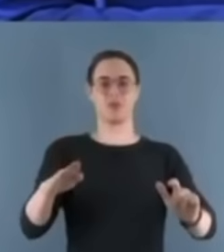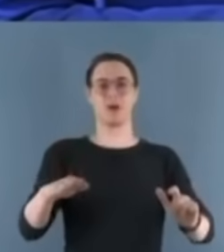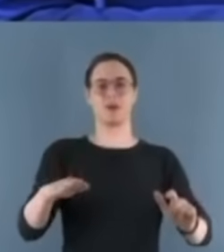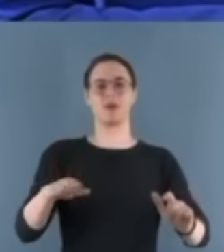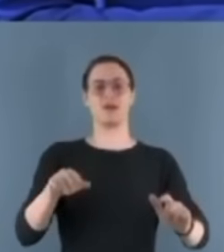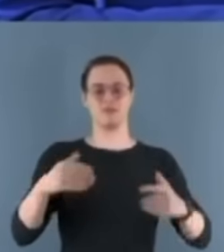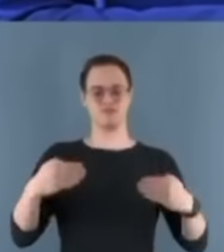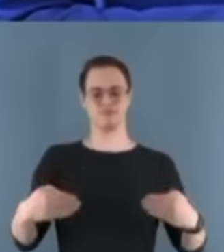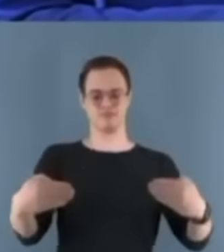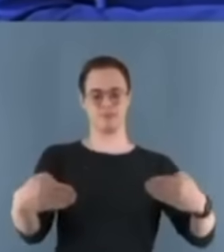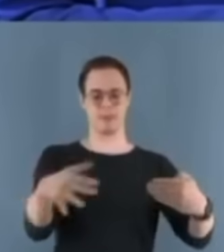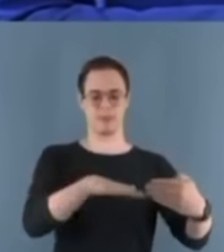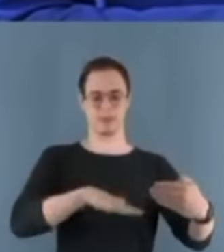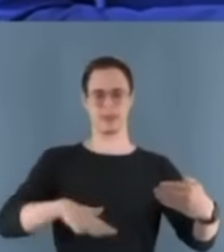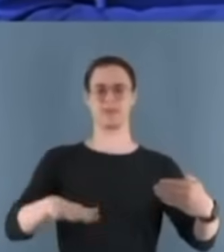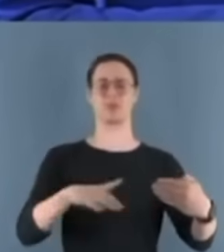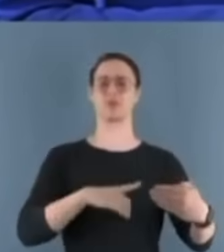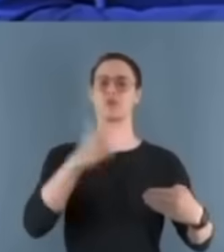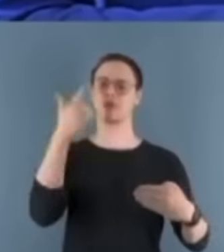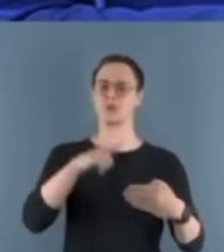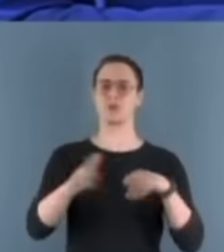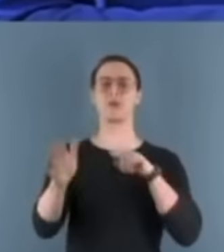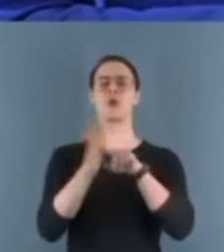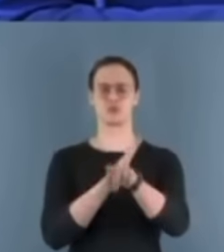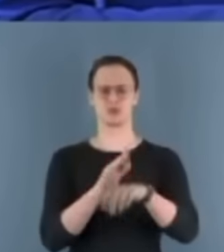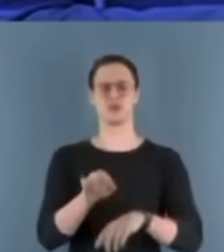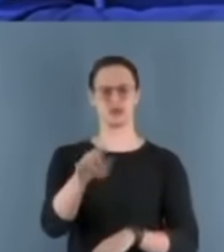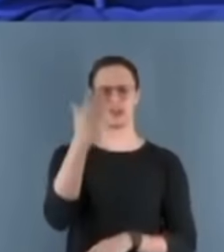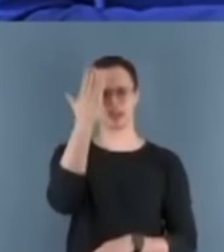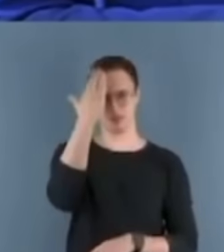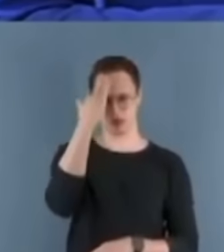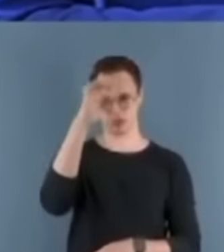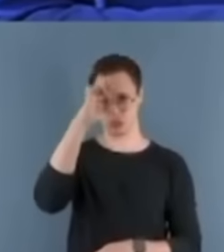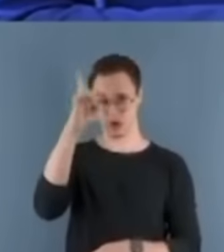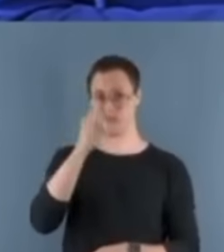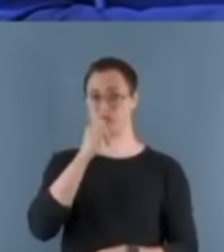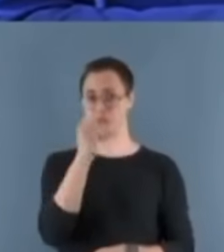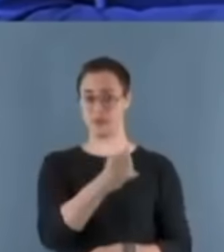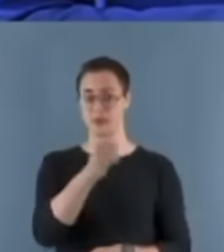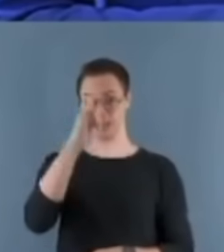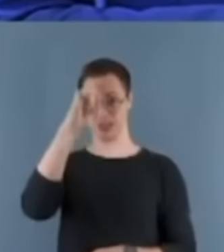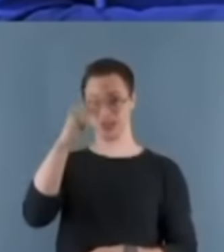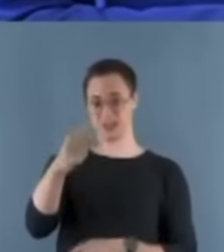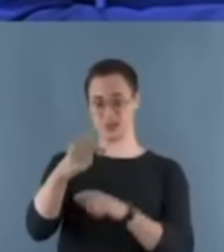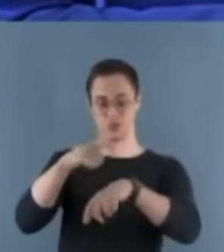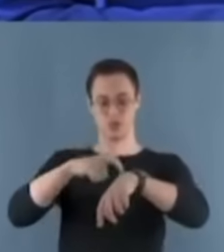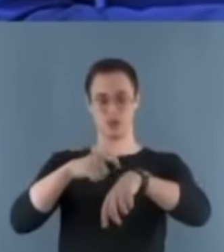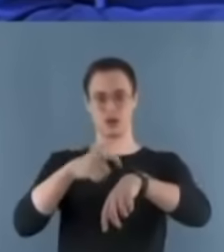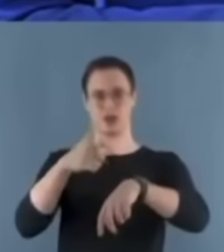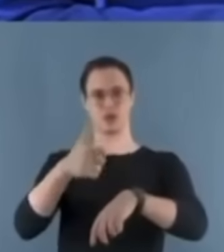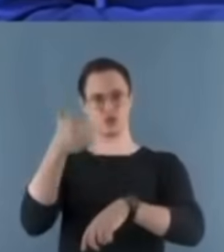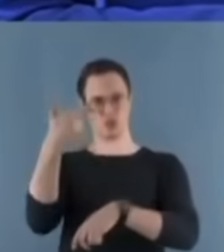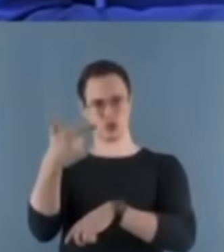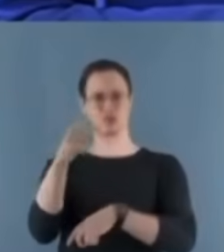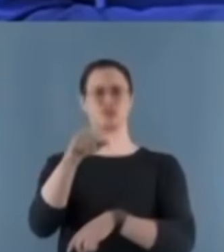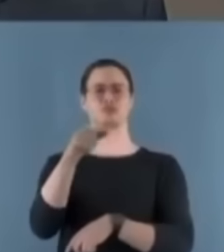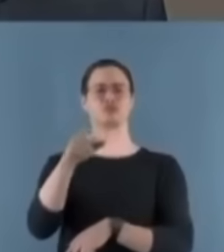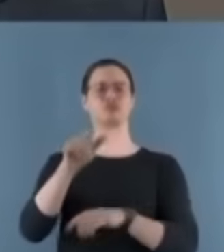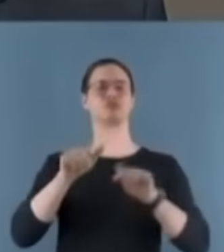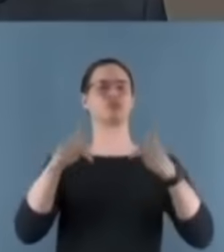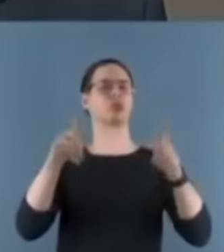ministérios. Repito a minha pergunta, sabendo desse informe do dia 7 de janeiro às meio-dia, qual a medida que o senhor tomou, senhor general?